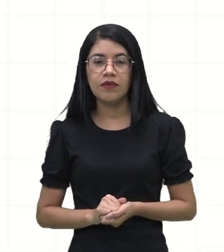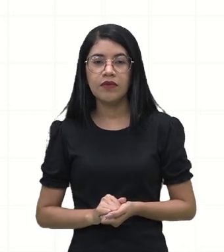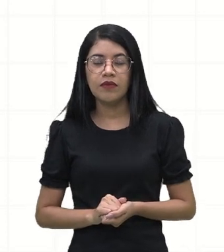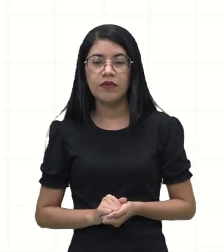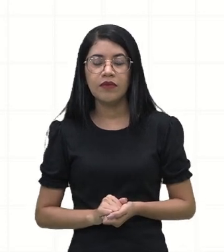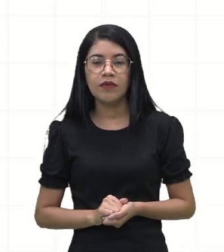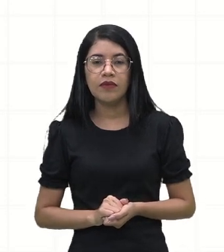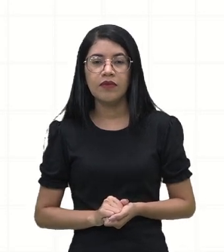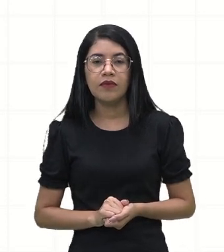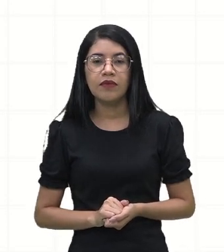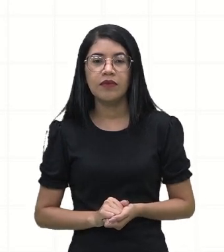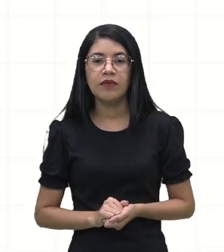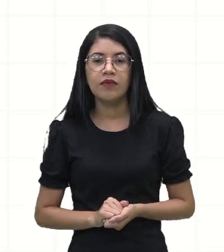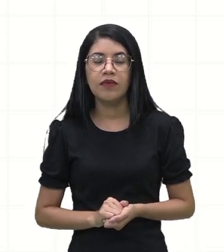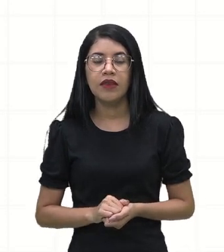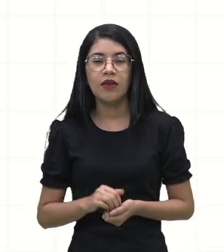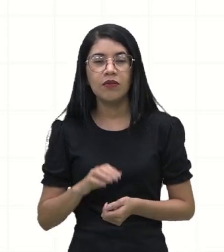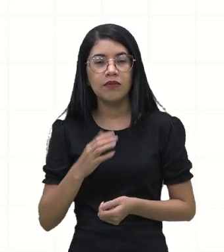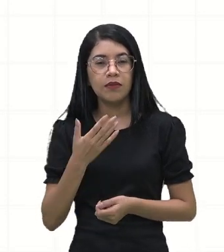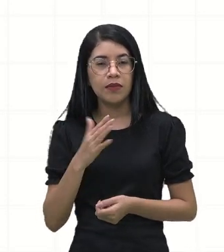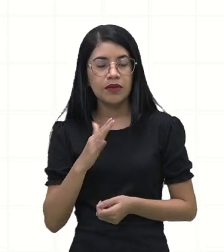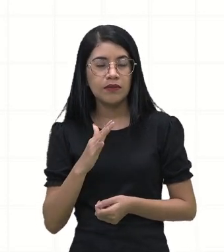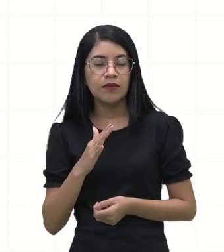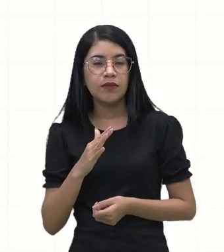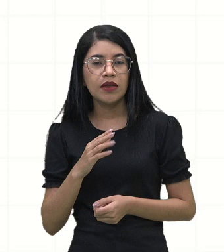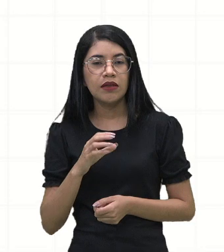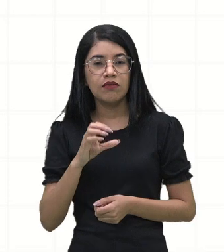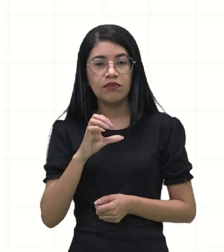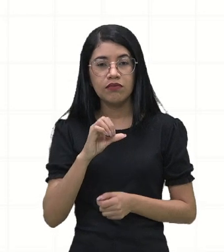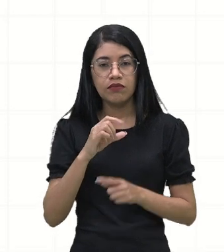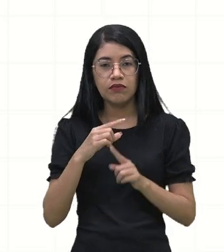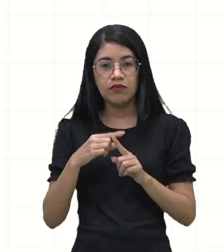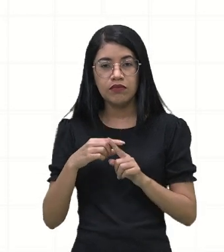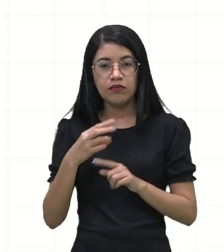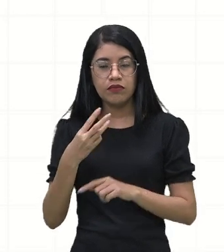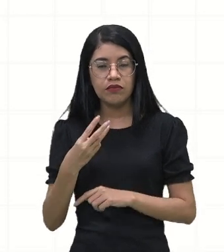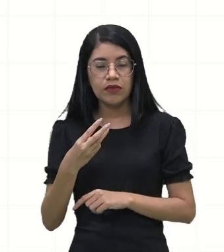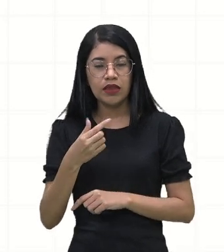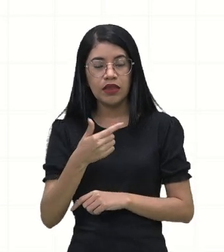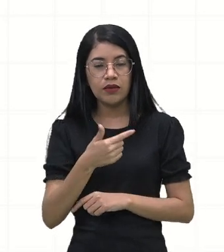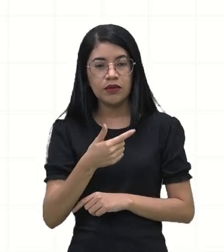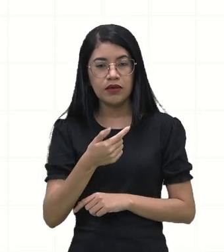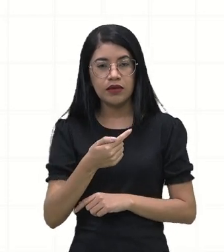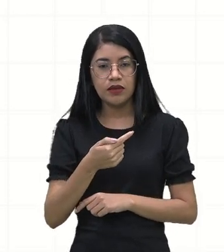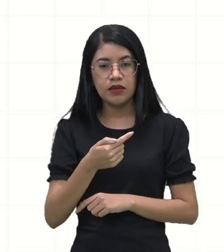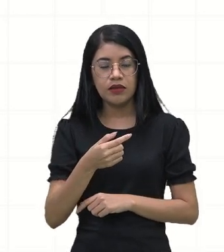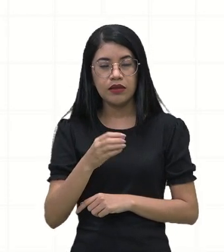Vamos botar aproximadamente, né? 9 vezes 3, 27, 270.